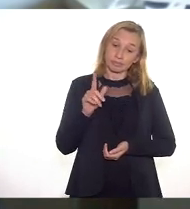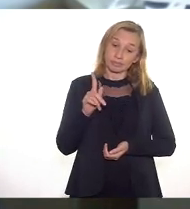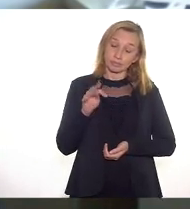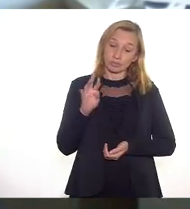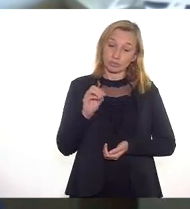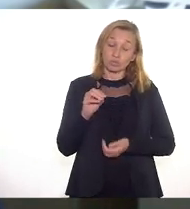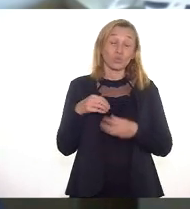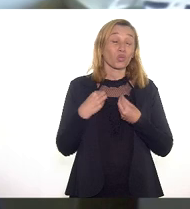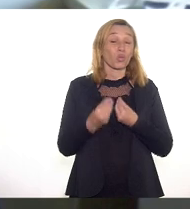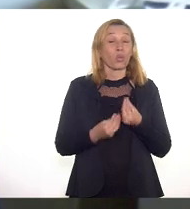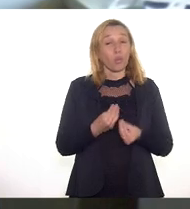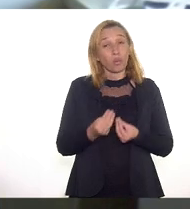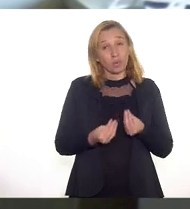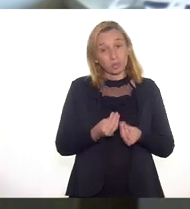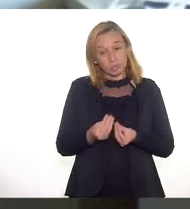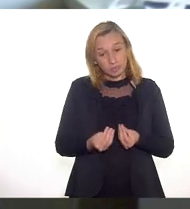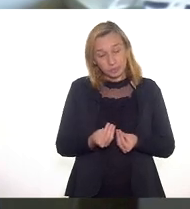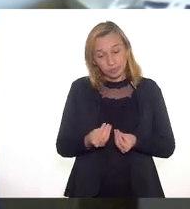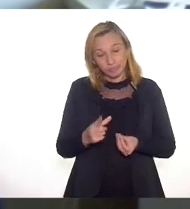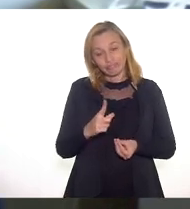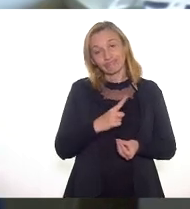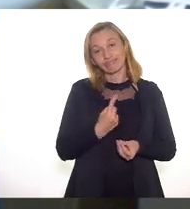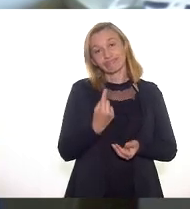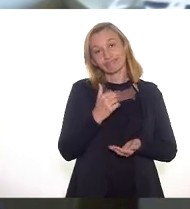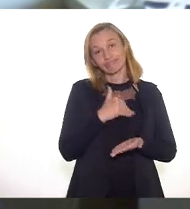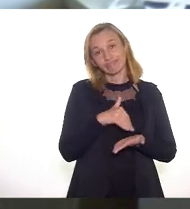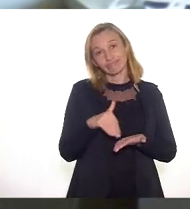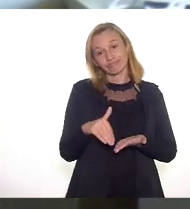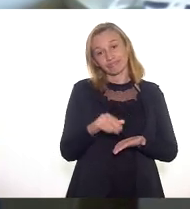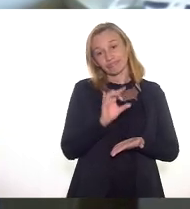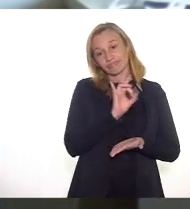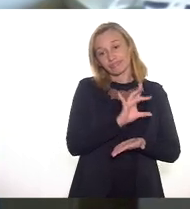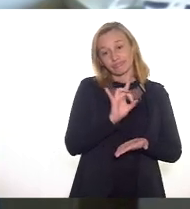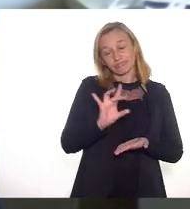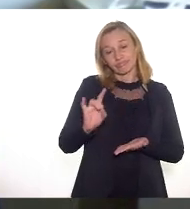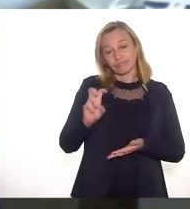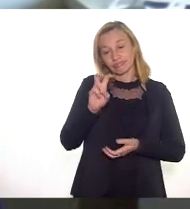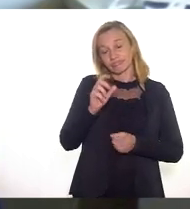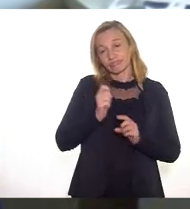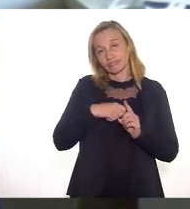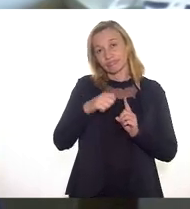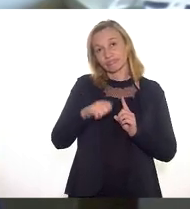como é que pode ter um secretário a cada